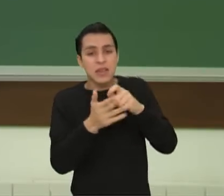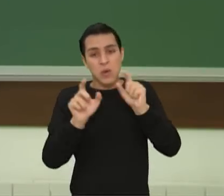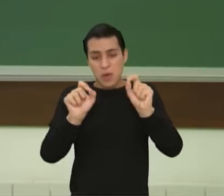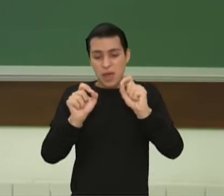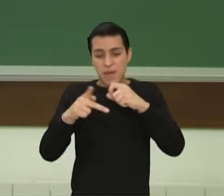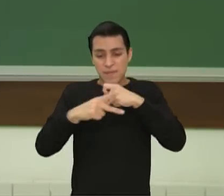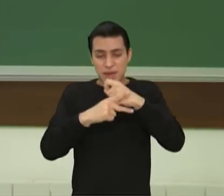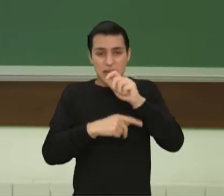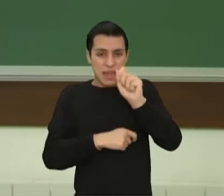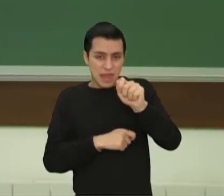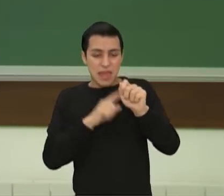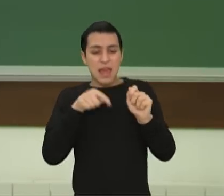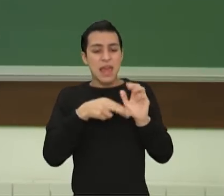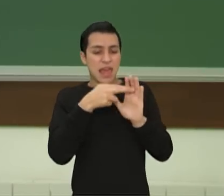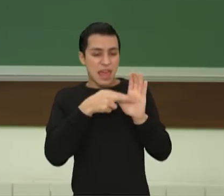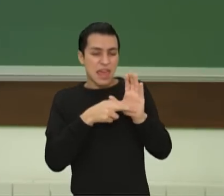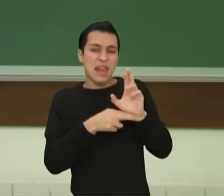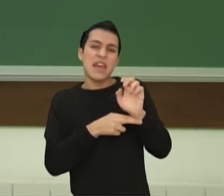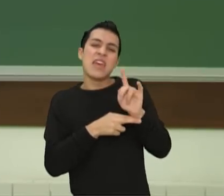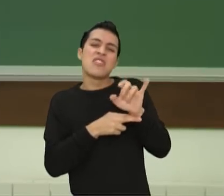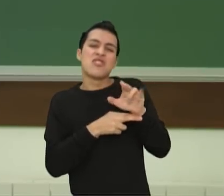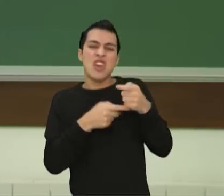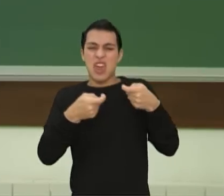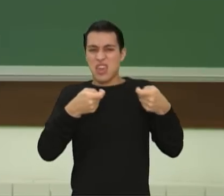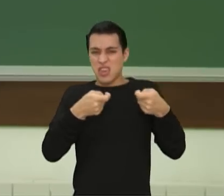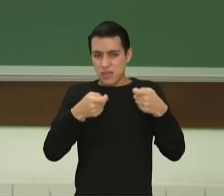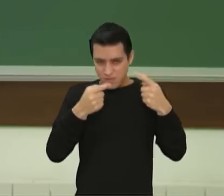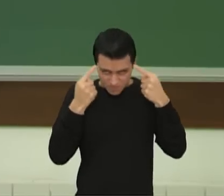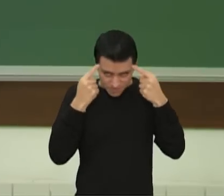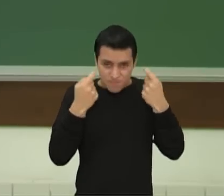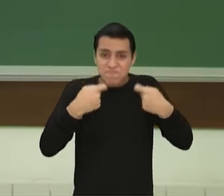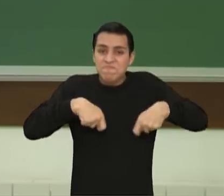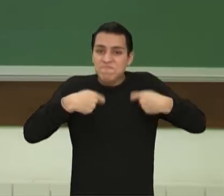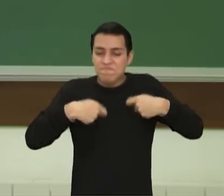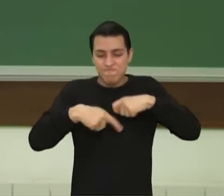É uma questão de regência. Ele exige essa preposição.